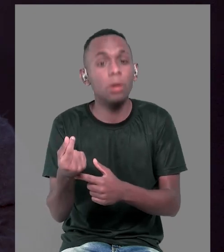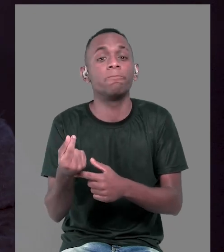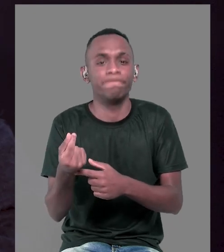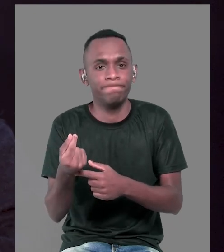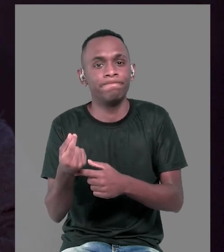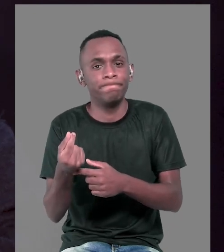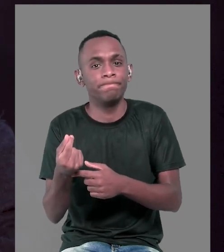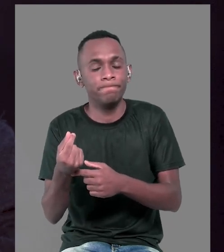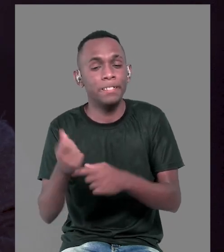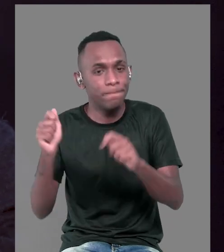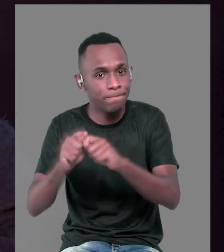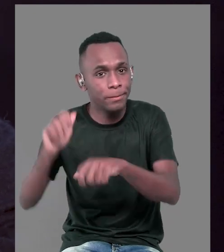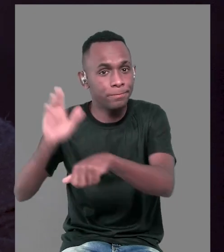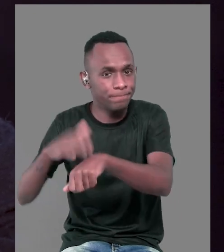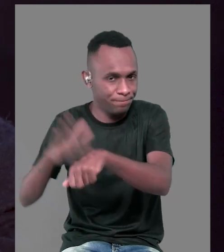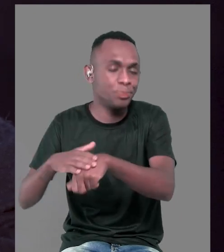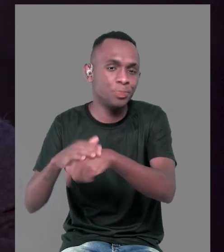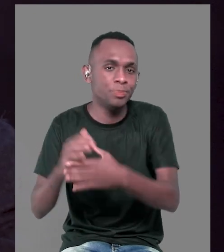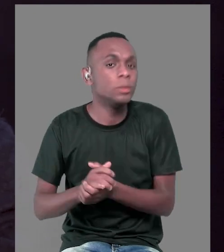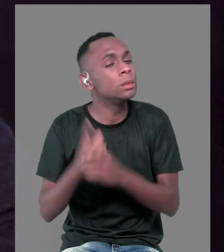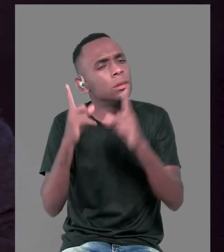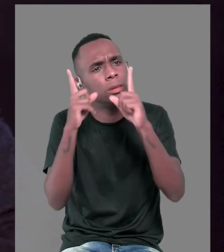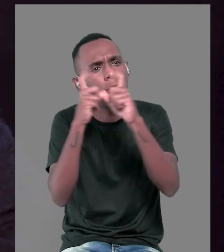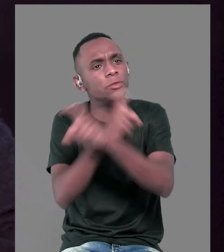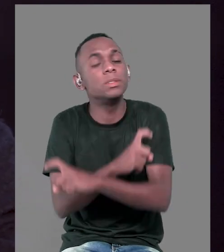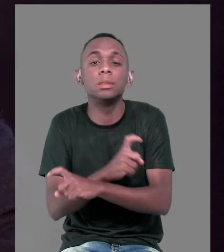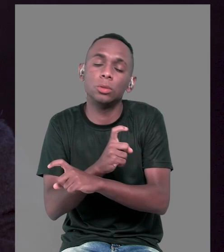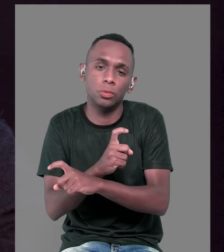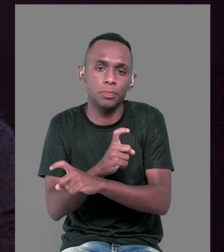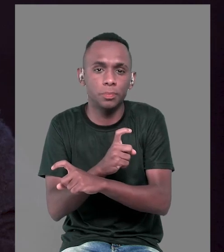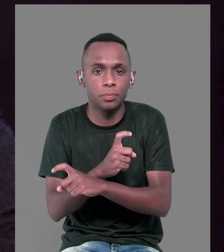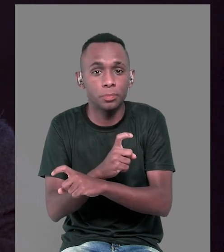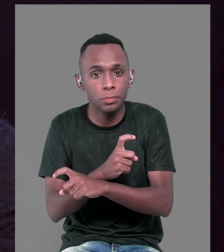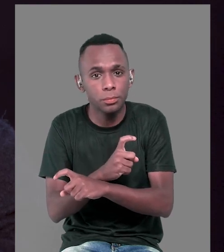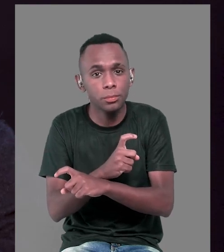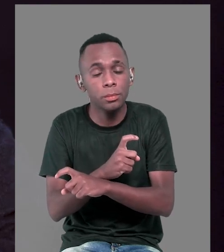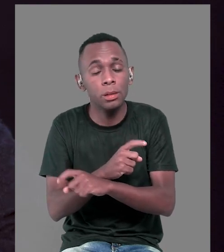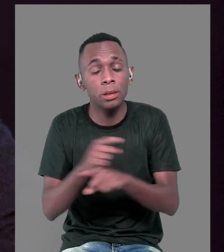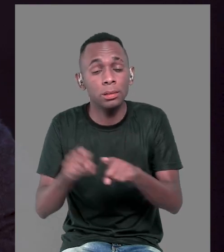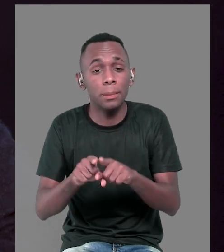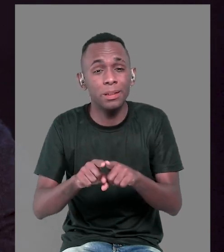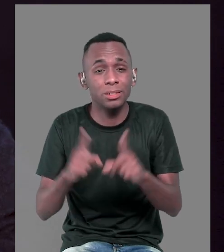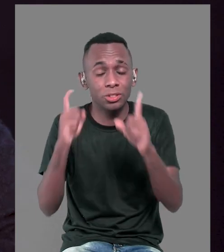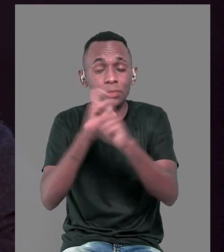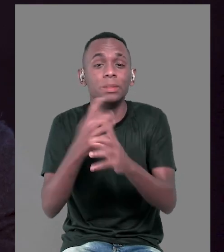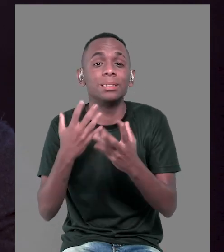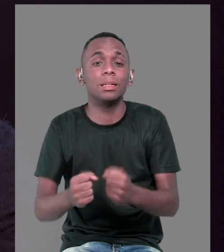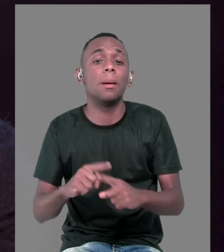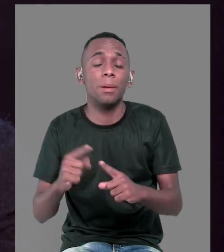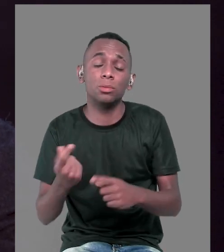É difícil entender e talvez seja mais difícil aceitar, mas o capital age.